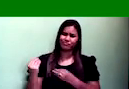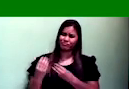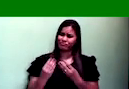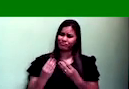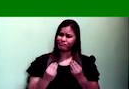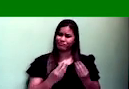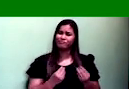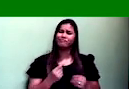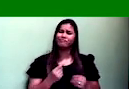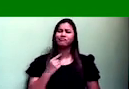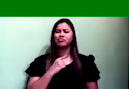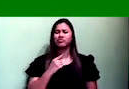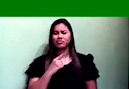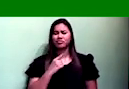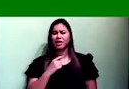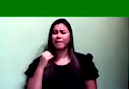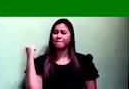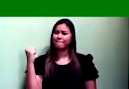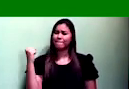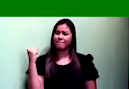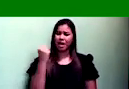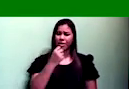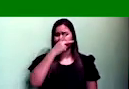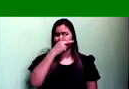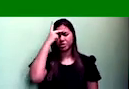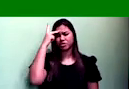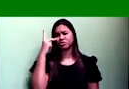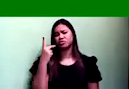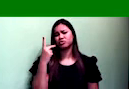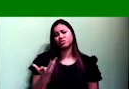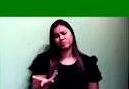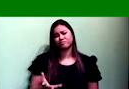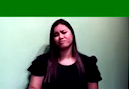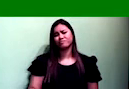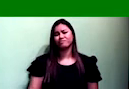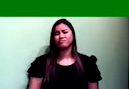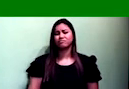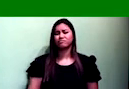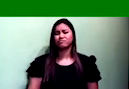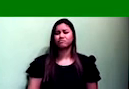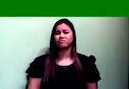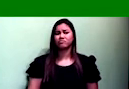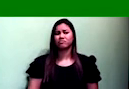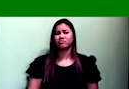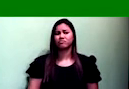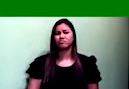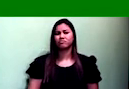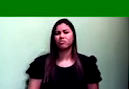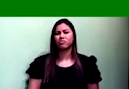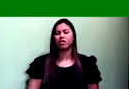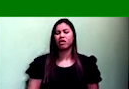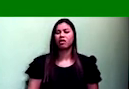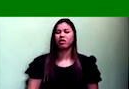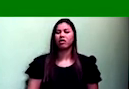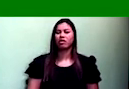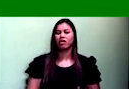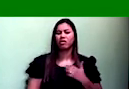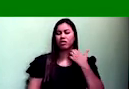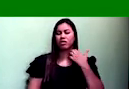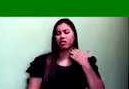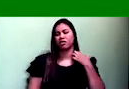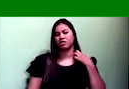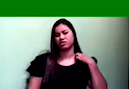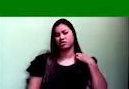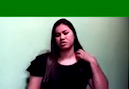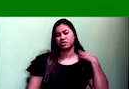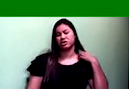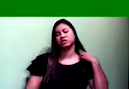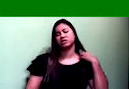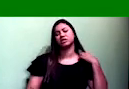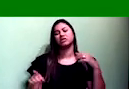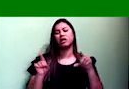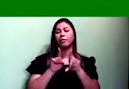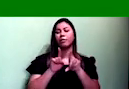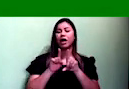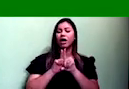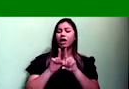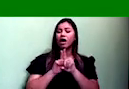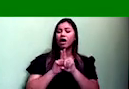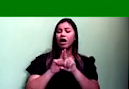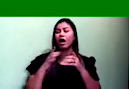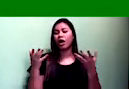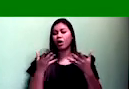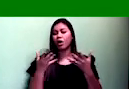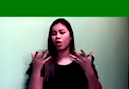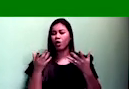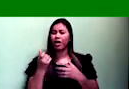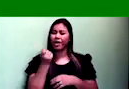está matando gente. Menos, claro, porque agora nós dispomos dessas drogas de controle, né? Mas por